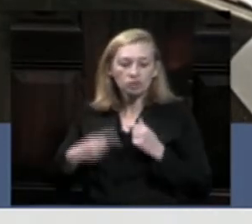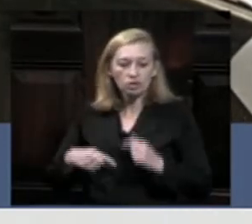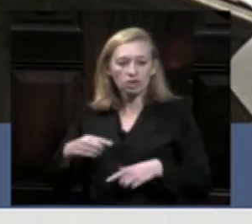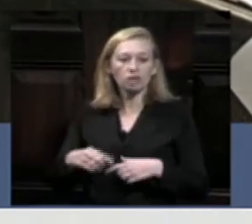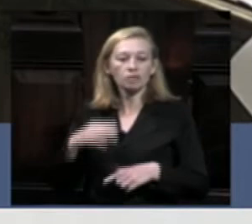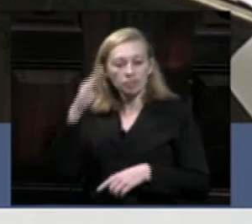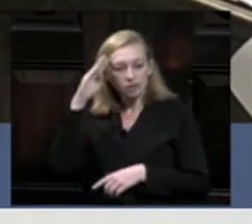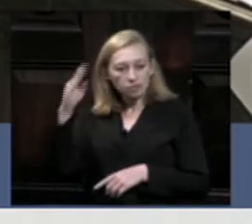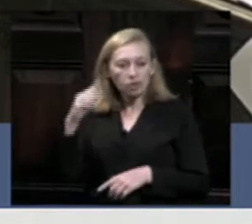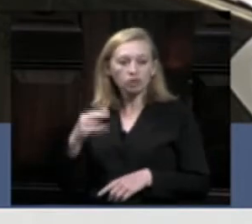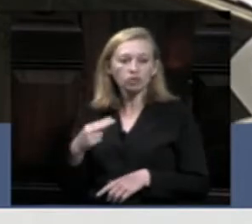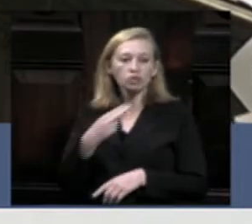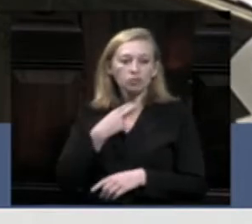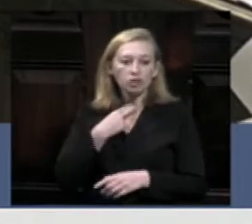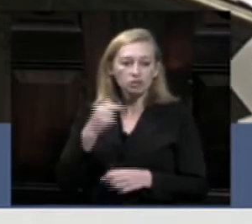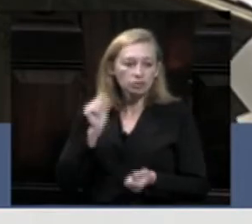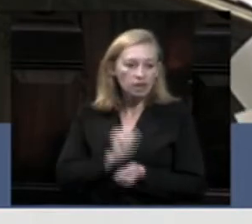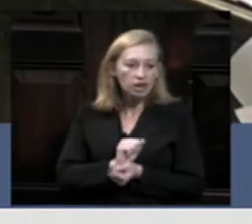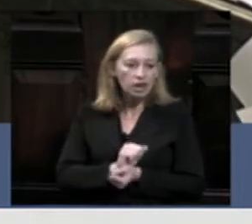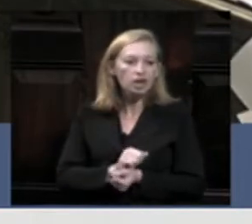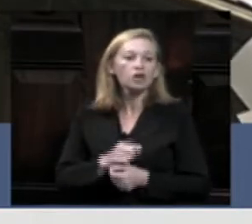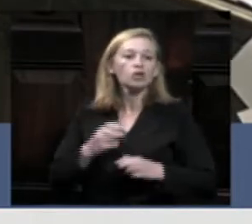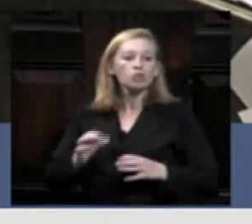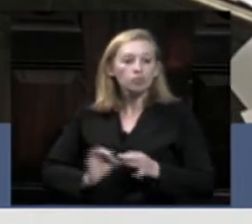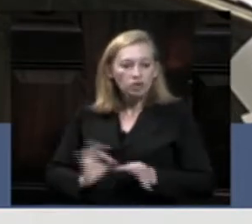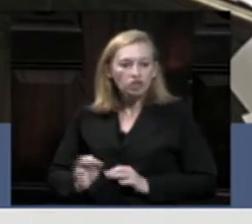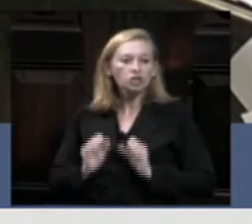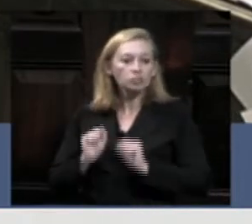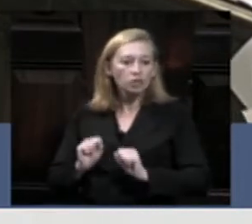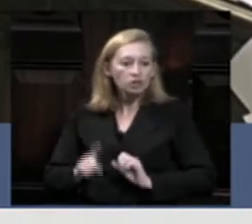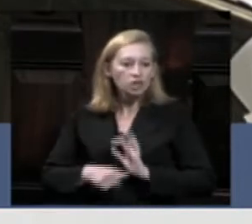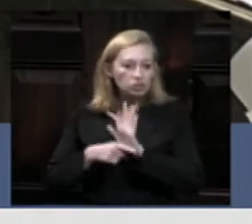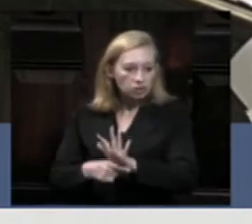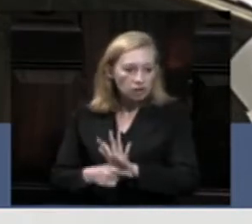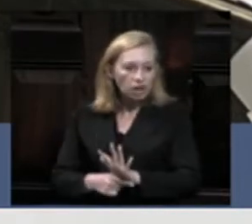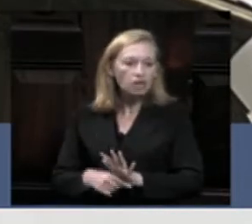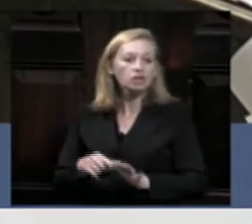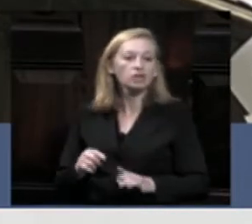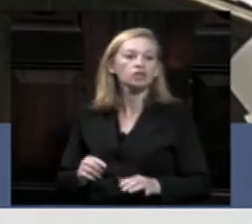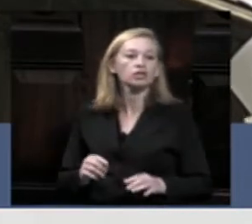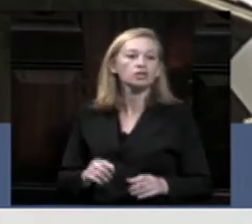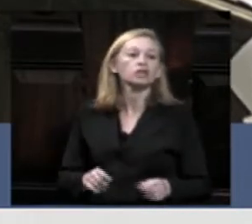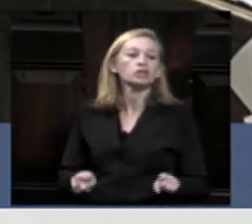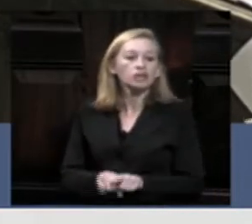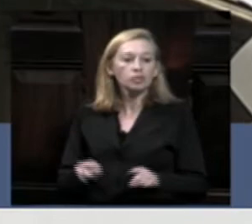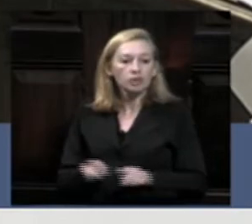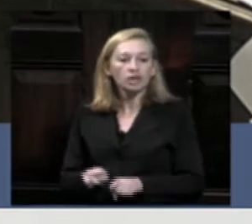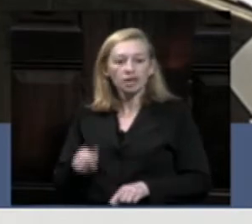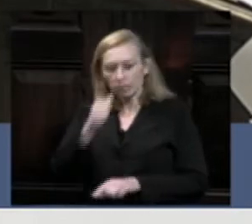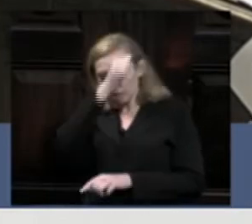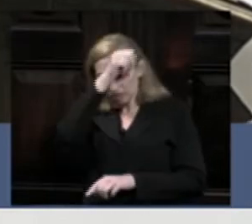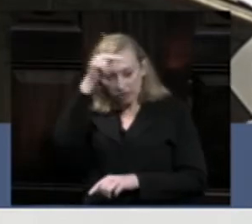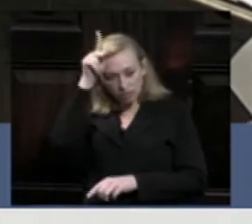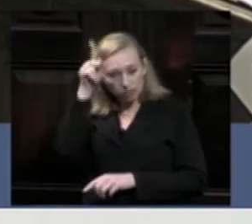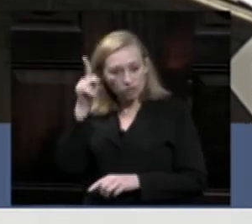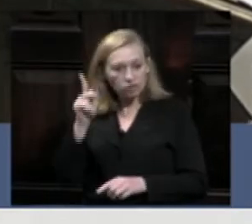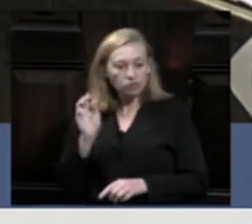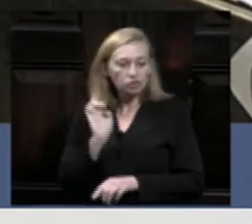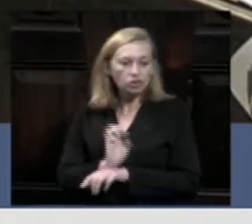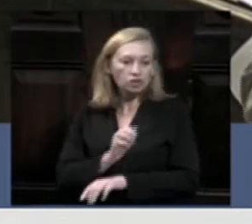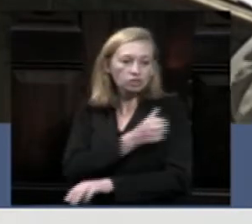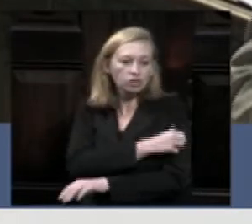gente não pode ficar só na falácia, que esse projeto possa colaborar, inclusive, para que a Prefeitura da cidade do Rio de Janeiro possa dar